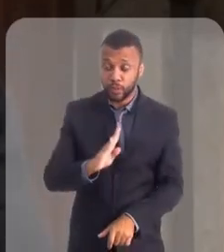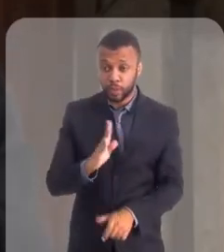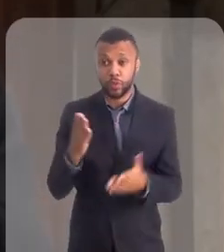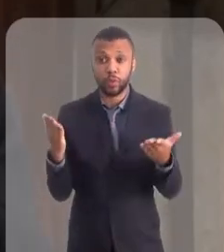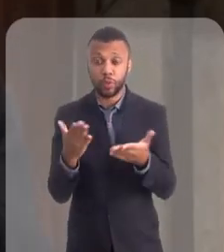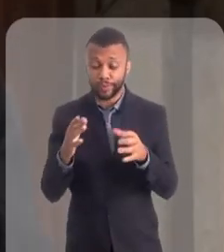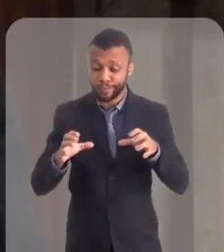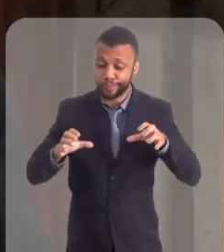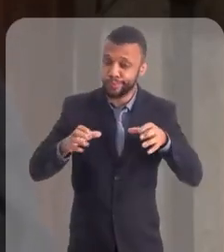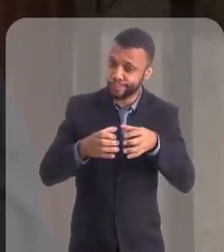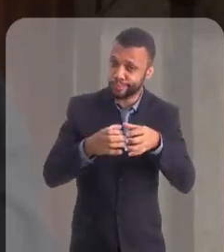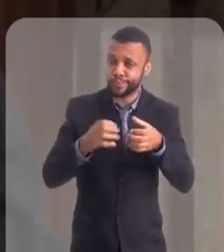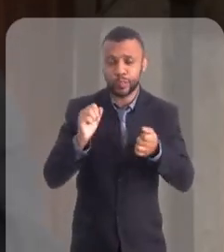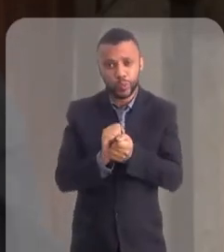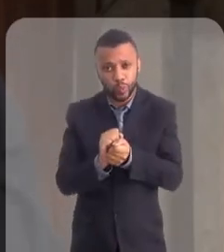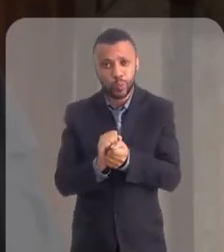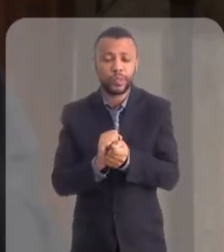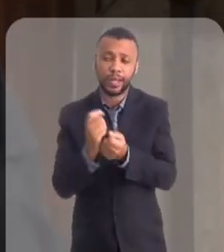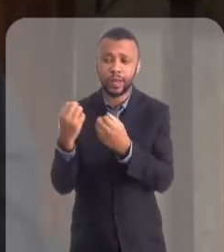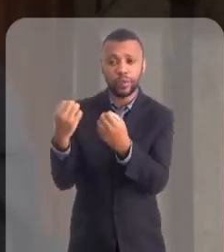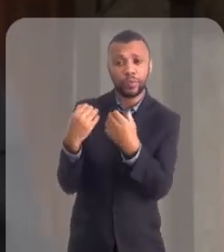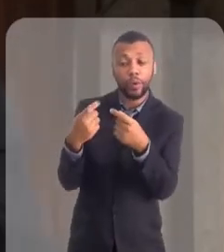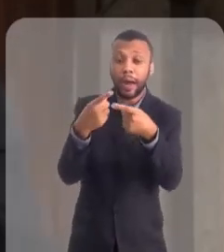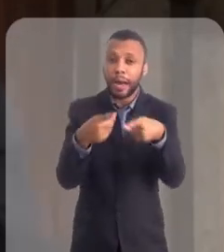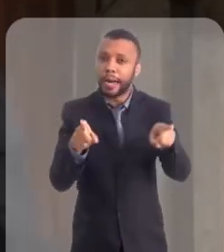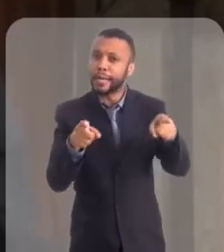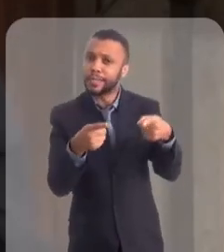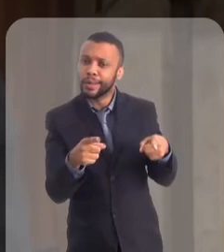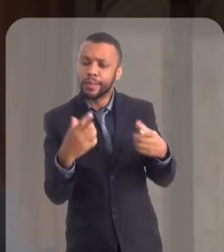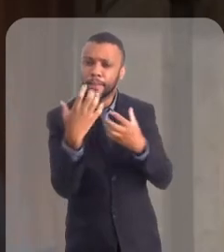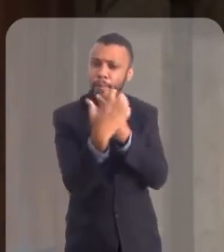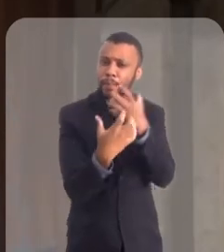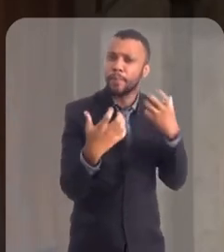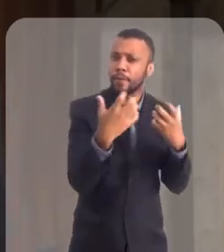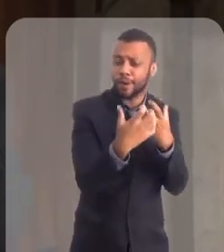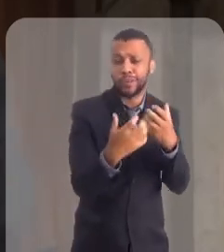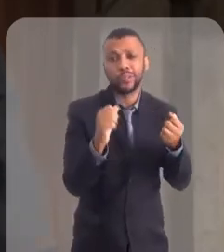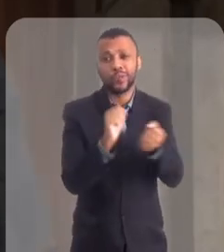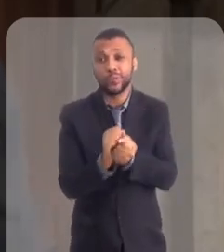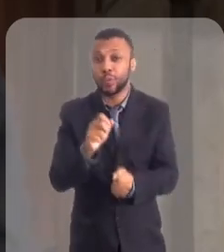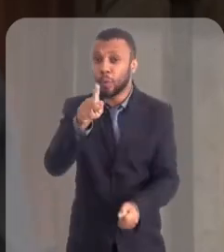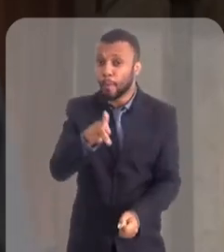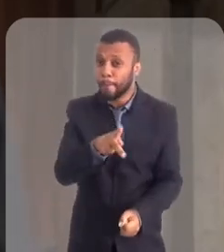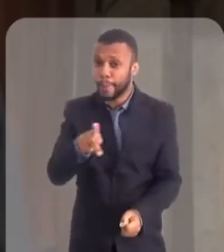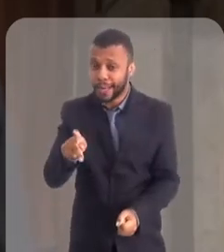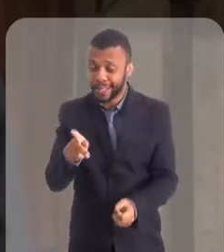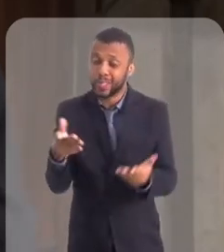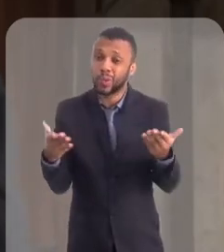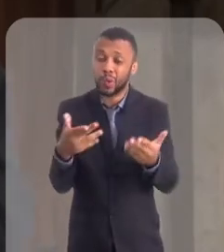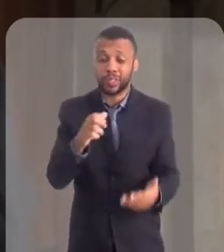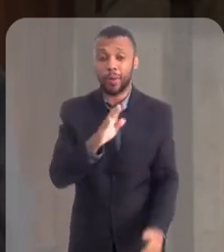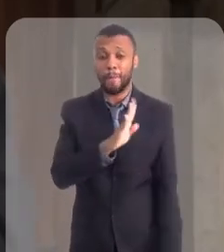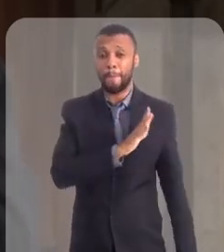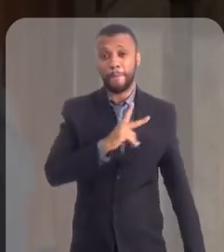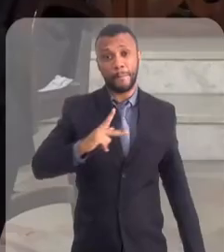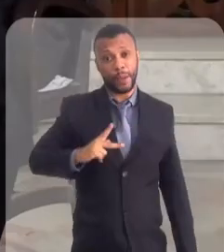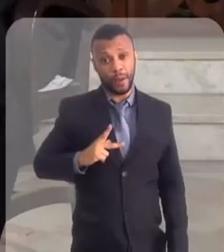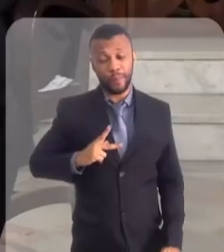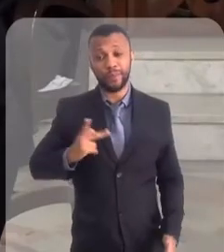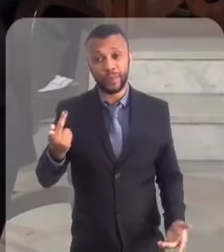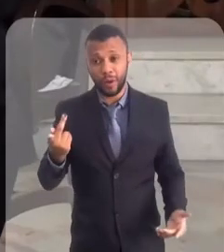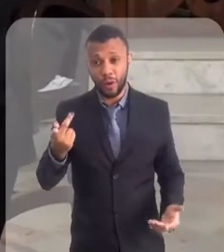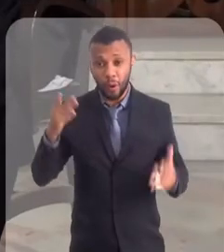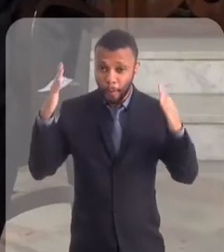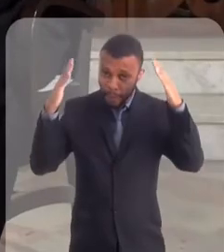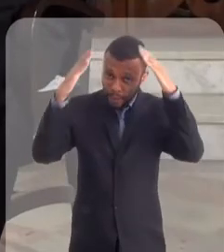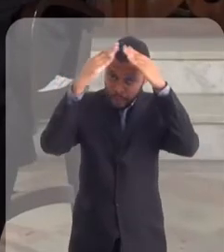cantam conosco, e ele me ensinou as melodias em grego, em árabe, junto com o então padre Jorge Cury, que hoje é o bispo para todo o